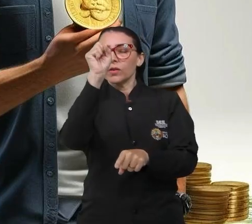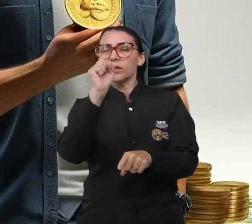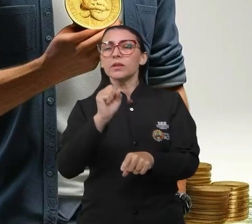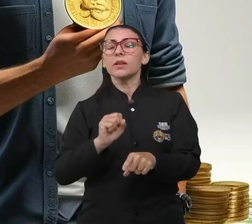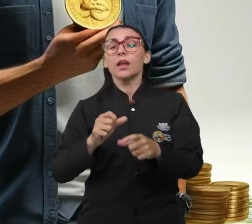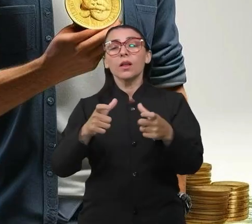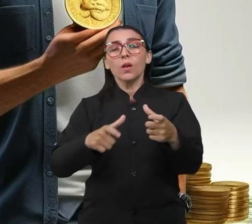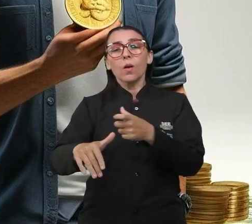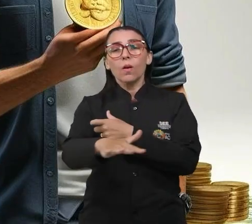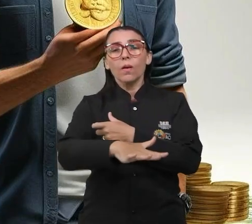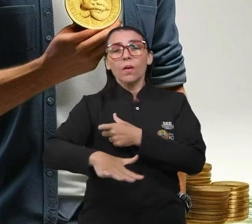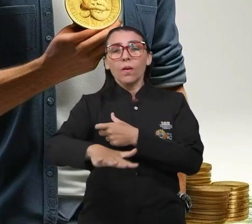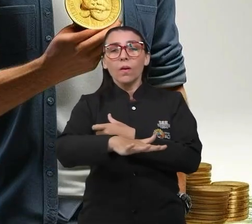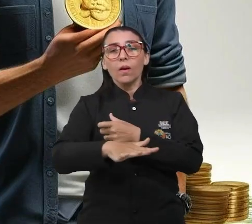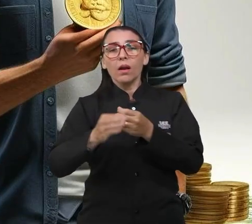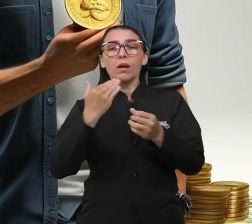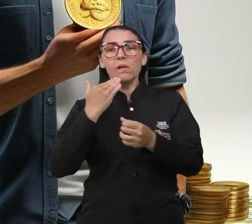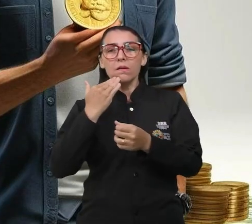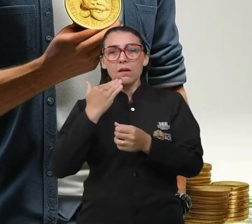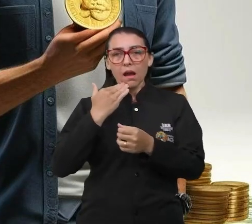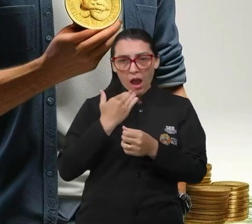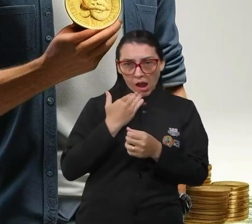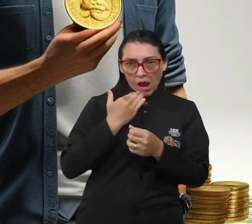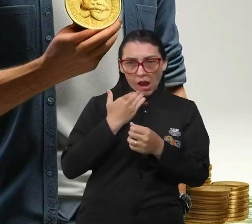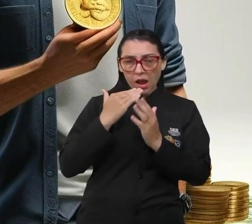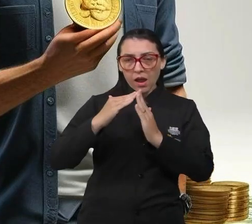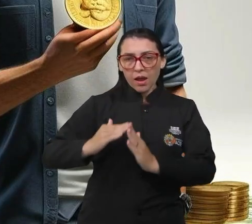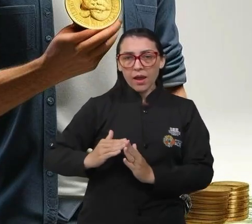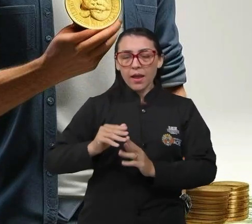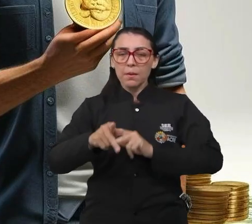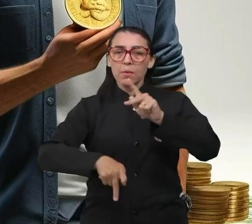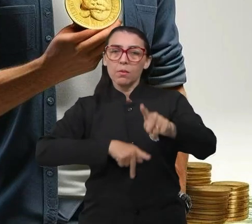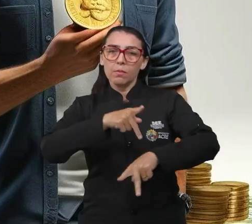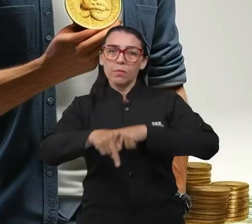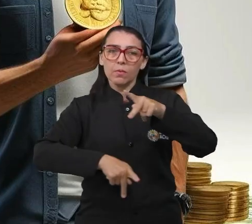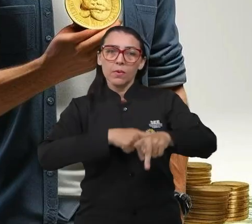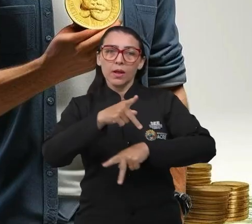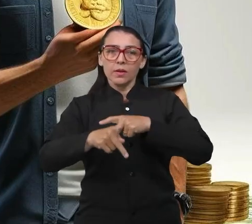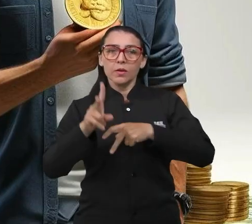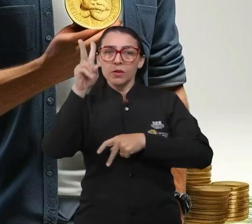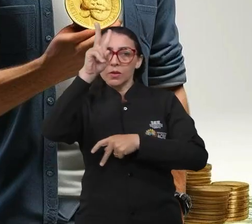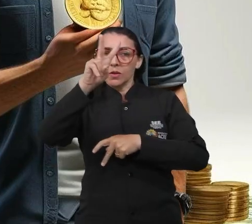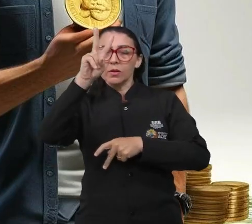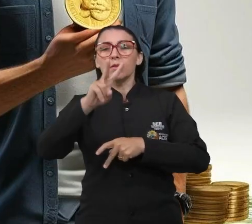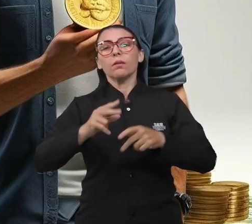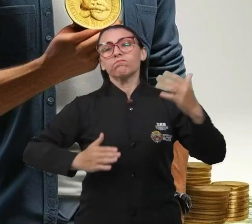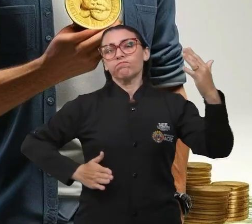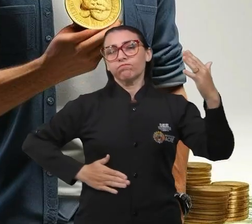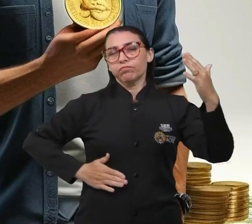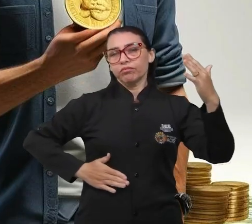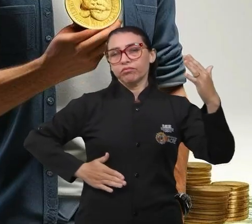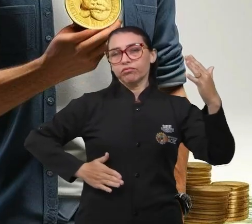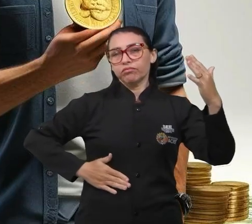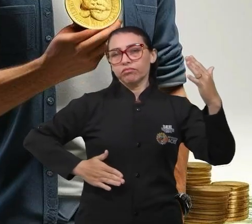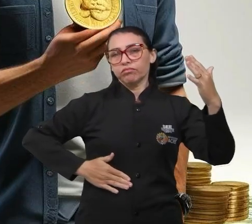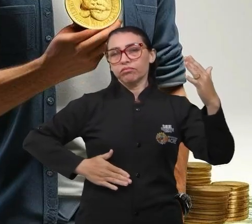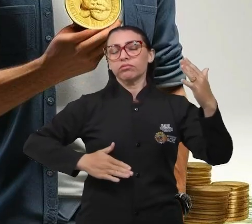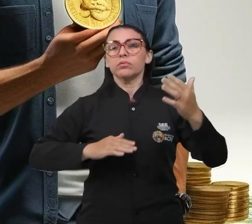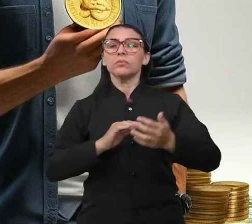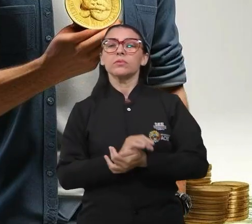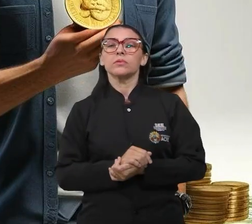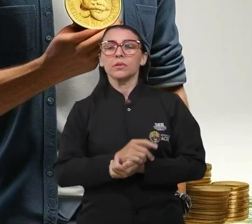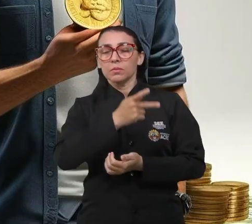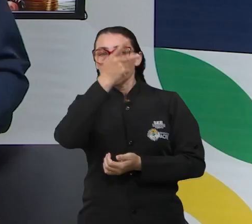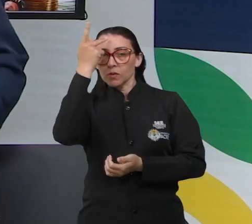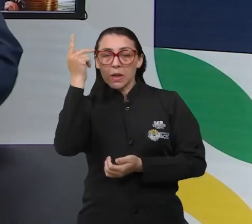em áreas periféricas e em populações historicamente marginalizadas, que é justamente